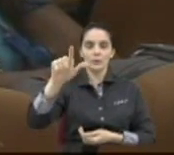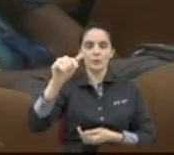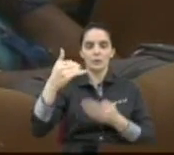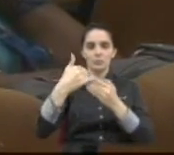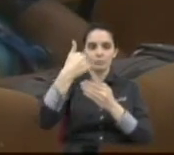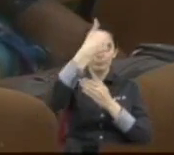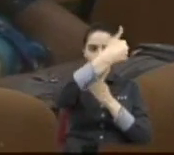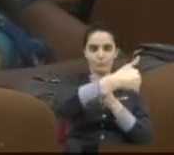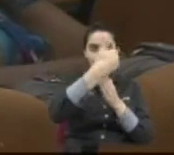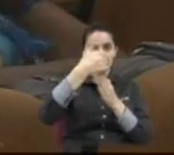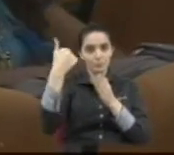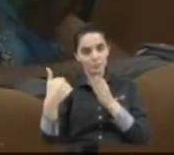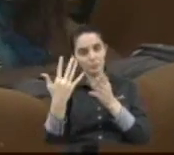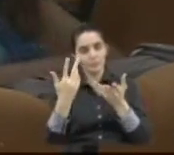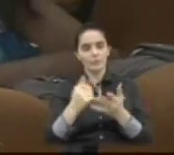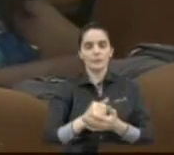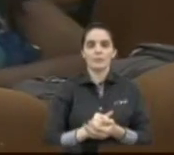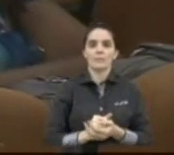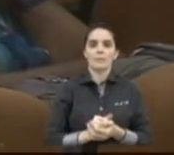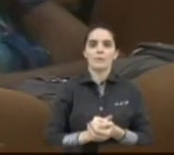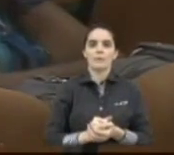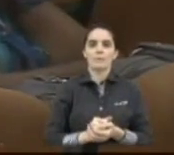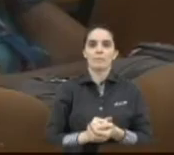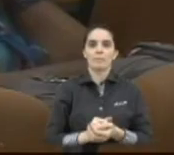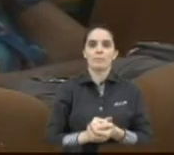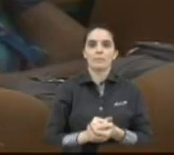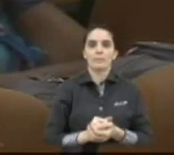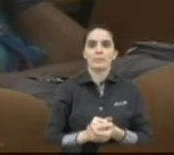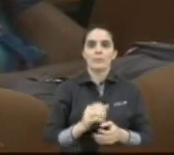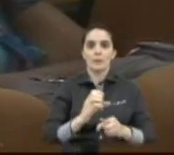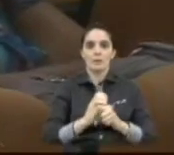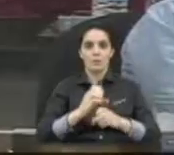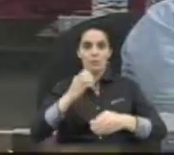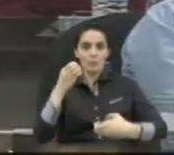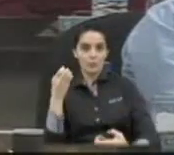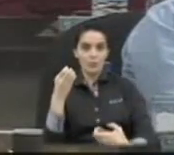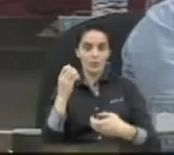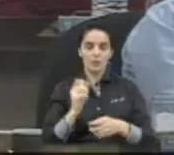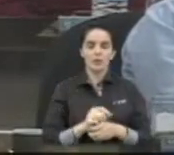presidente, foi engenheiro civil formado pela PUC,